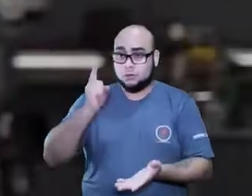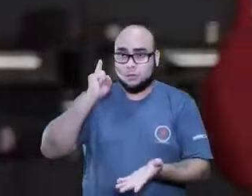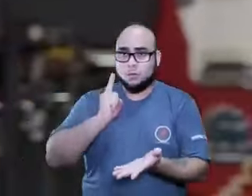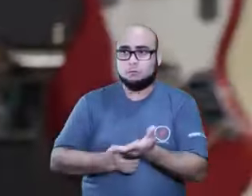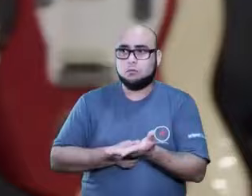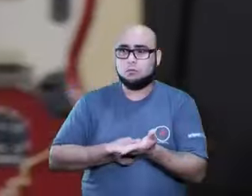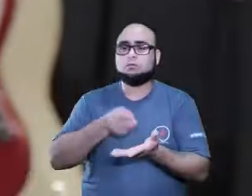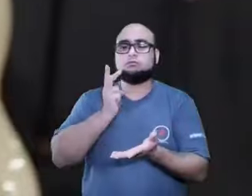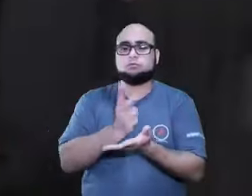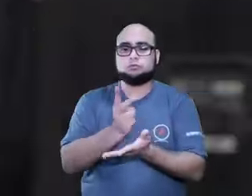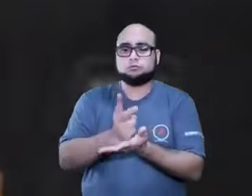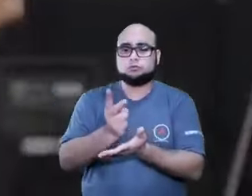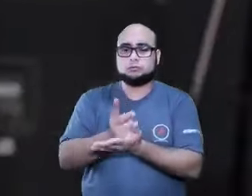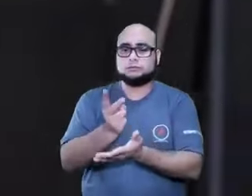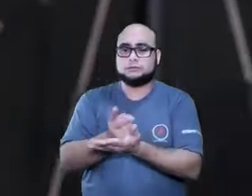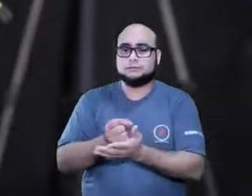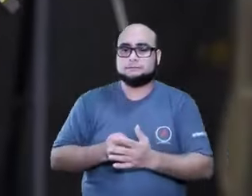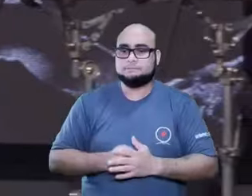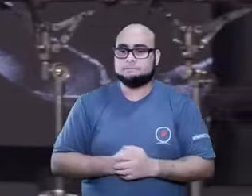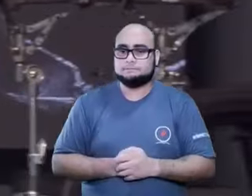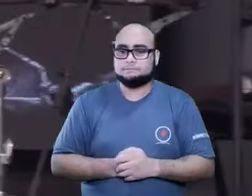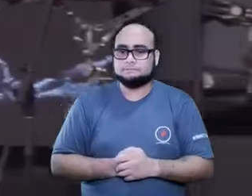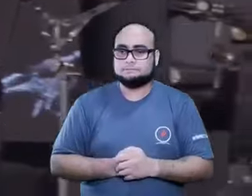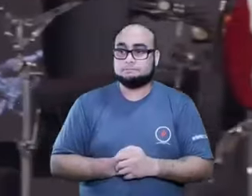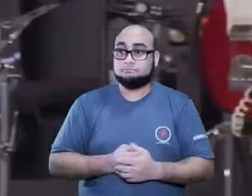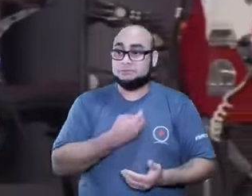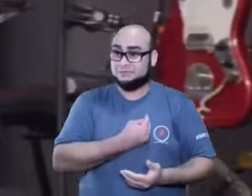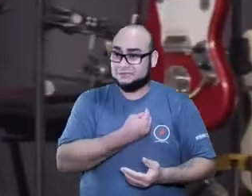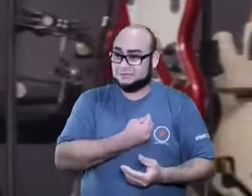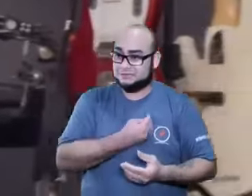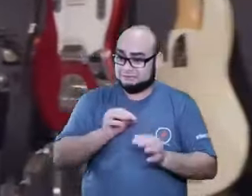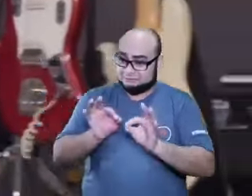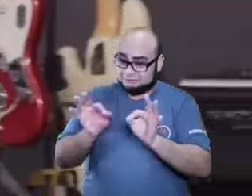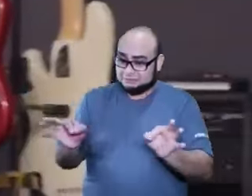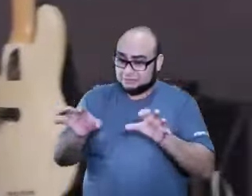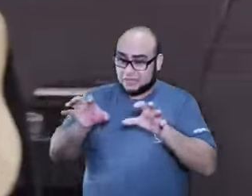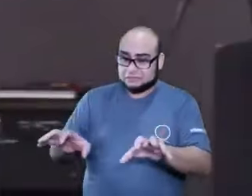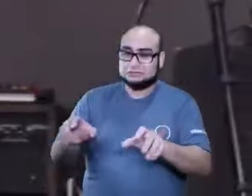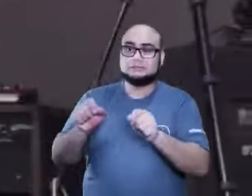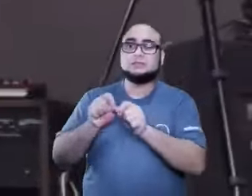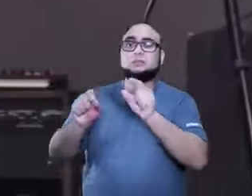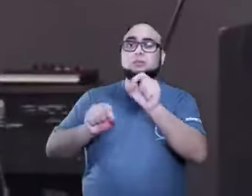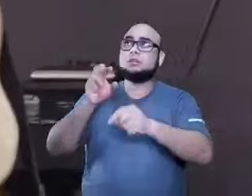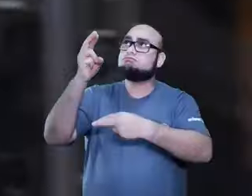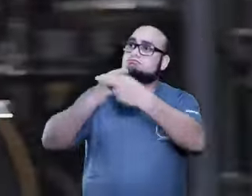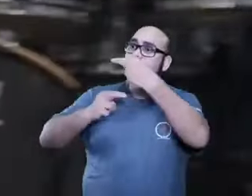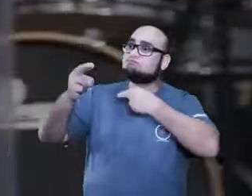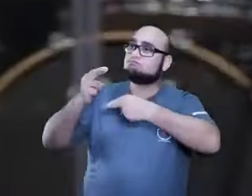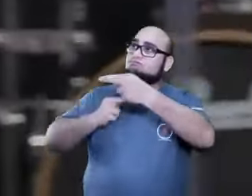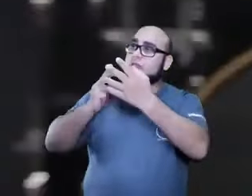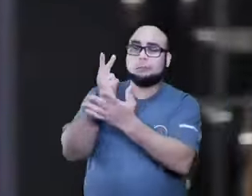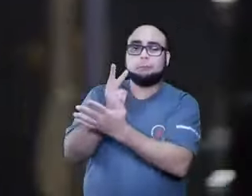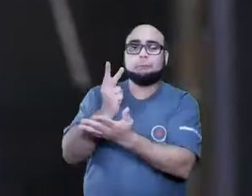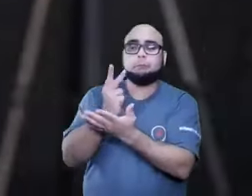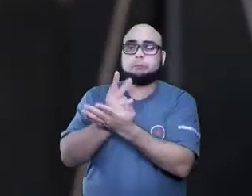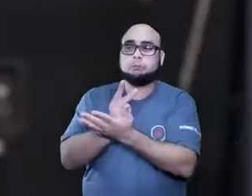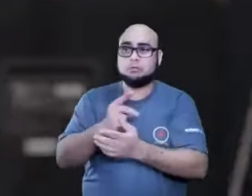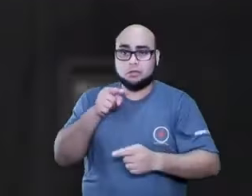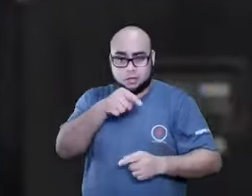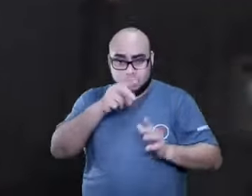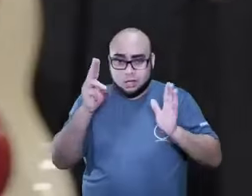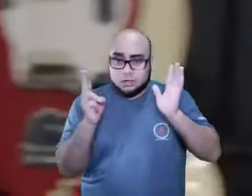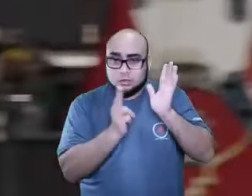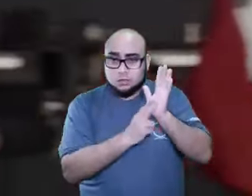o mesmo. A entrega é a mesma. O relacionamento é o mesmo. És tu mesmo, Daniel. Sou